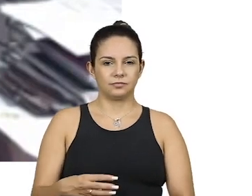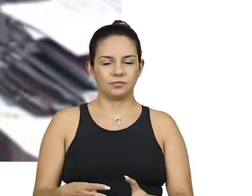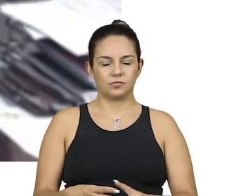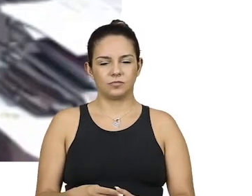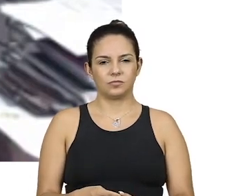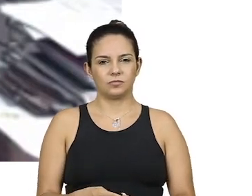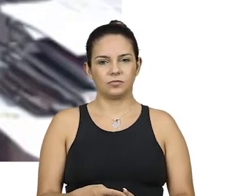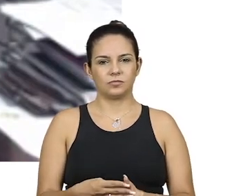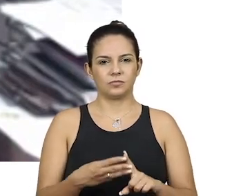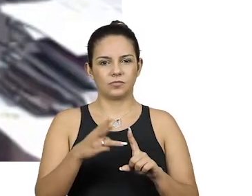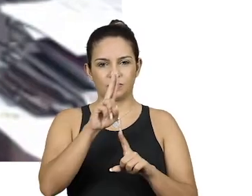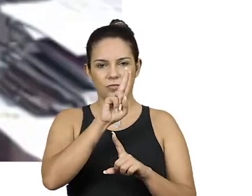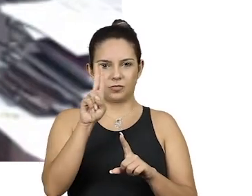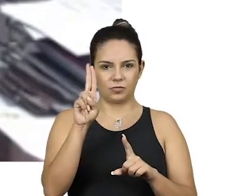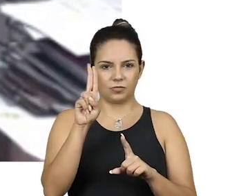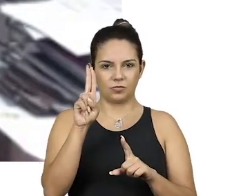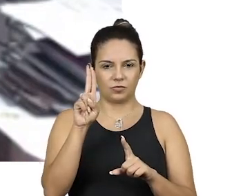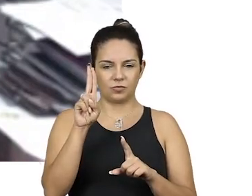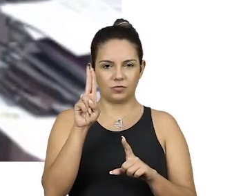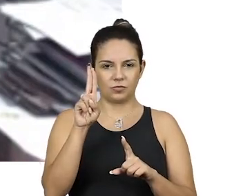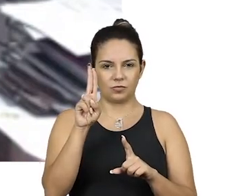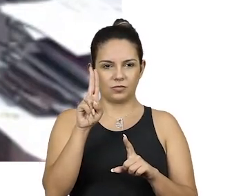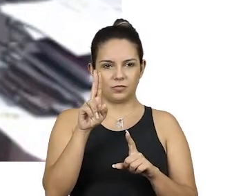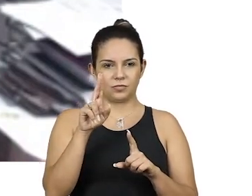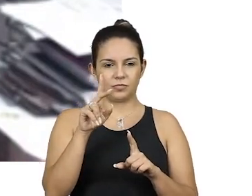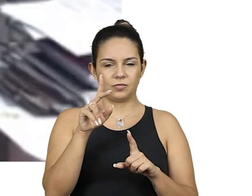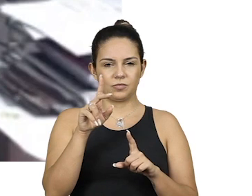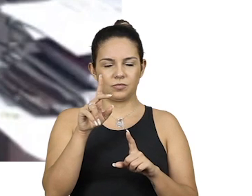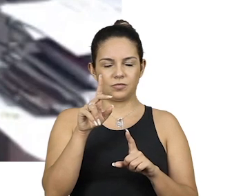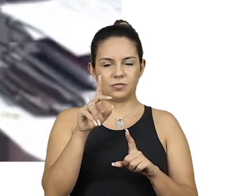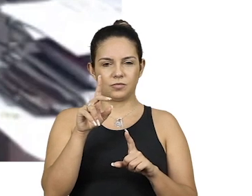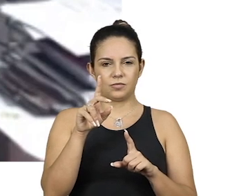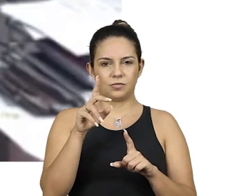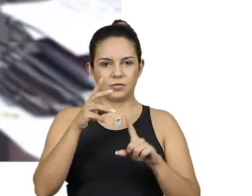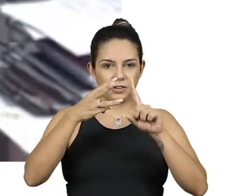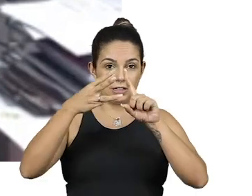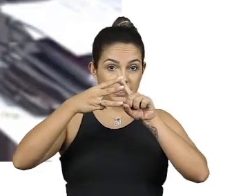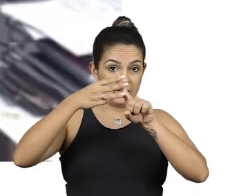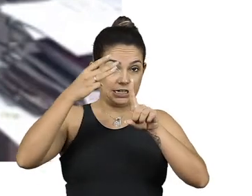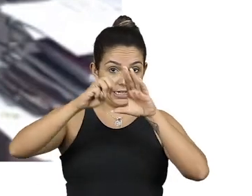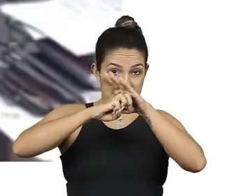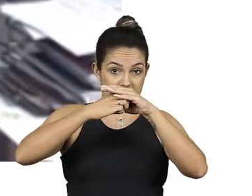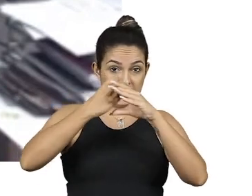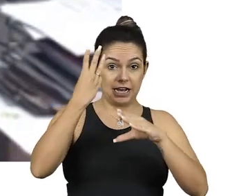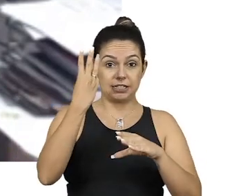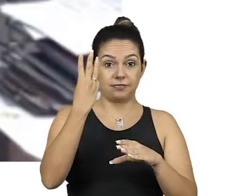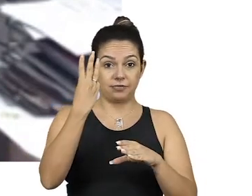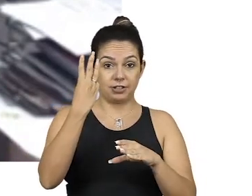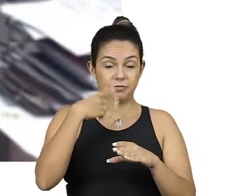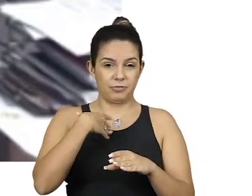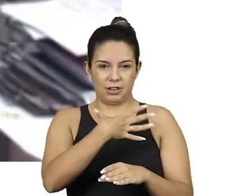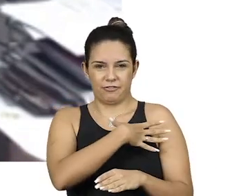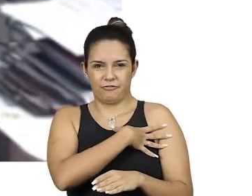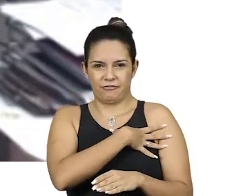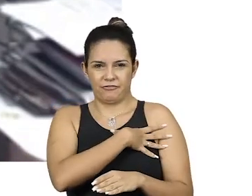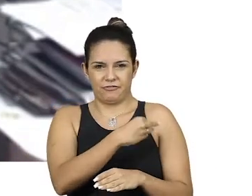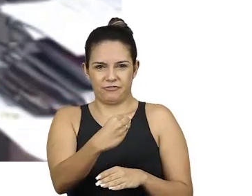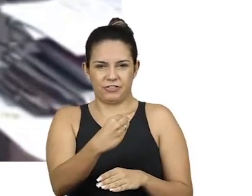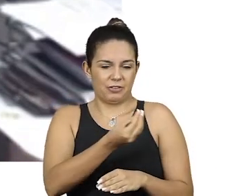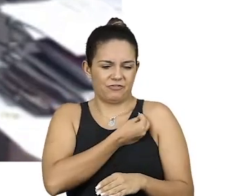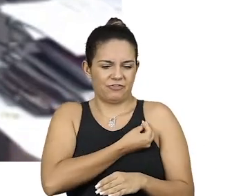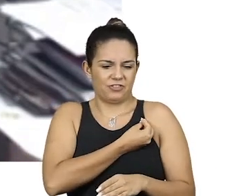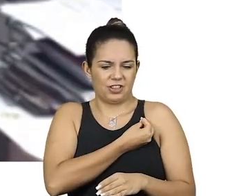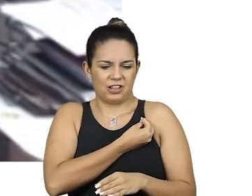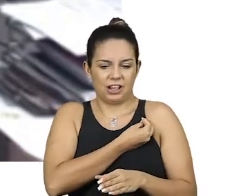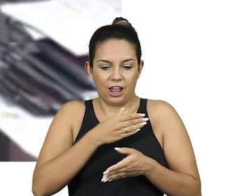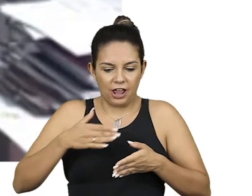Três vezes, chama-se Difuso Desejo. 3 vezes Minha vida foi